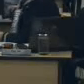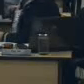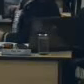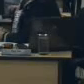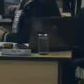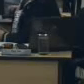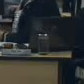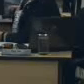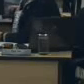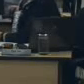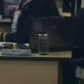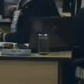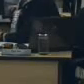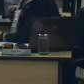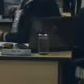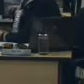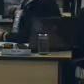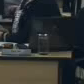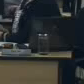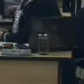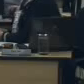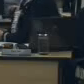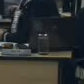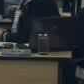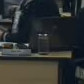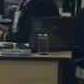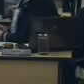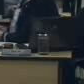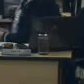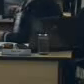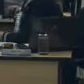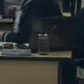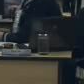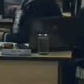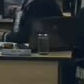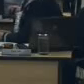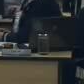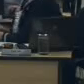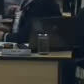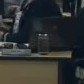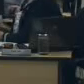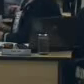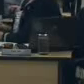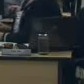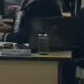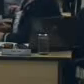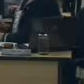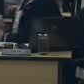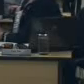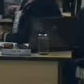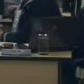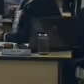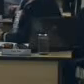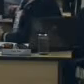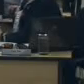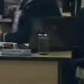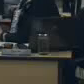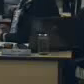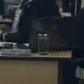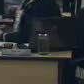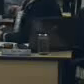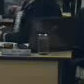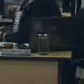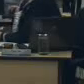na Prefeitura Municipal, juntamente com o secretário Marcelo Cog, onde ele realmente falou essa parte que tem que ter essa sensibilidade, essa visão